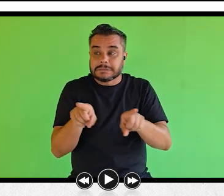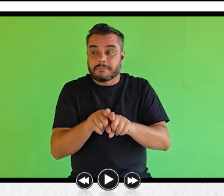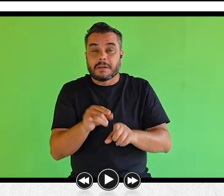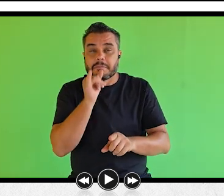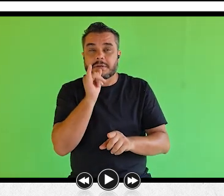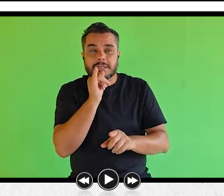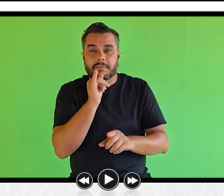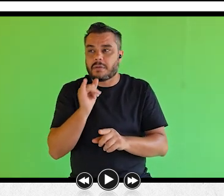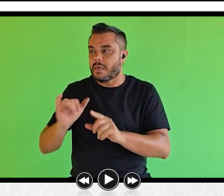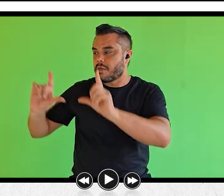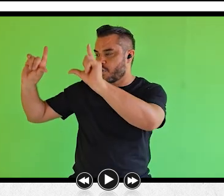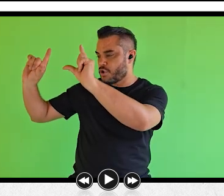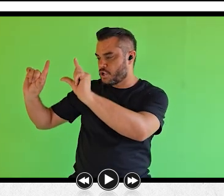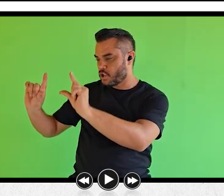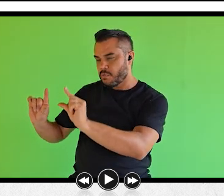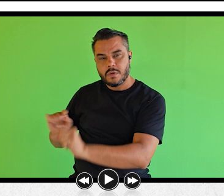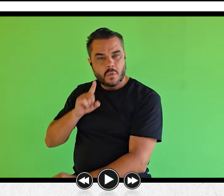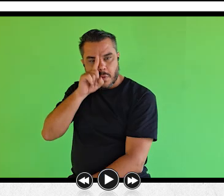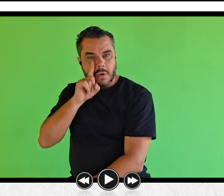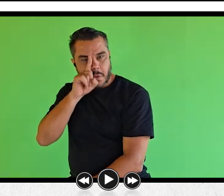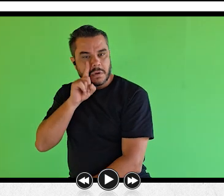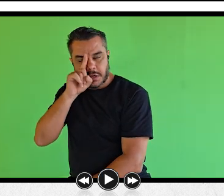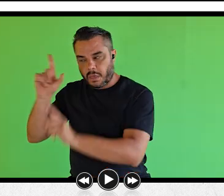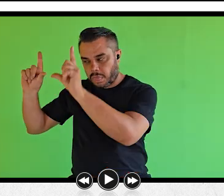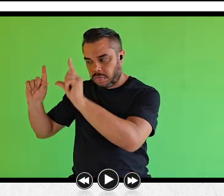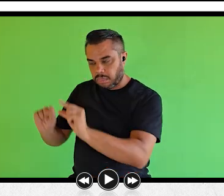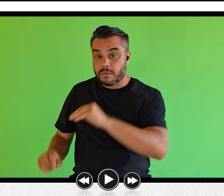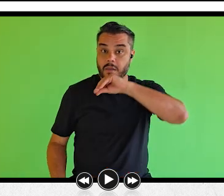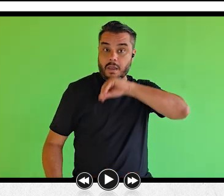com a realidade de cada município, é claro.